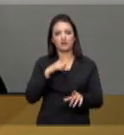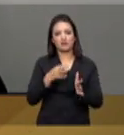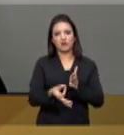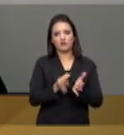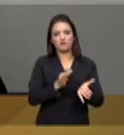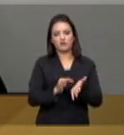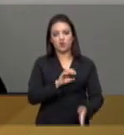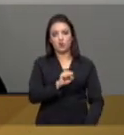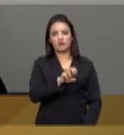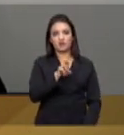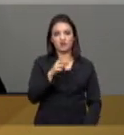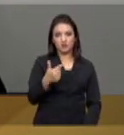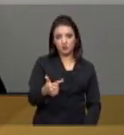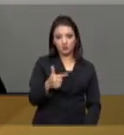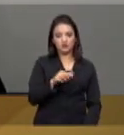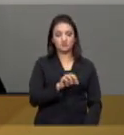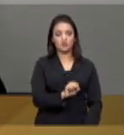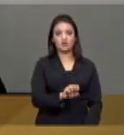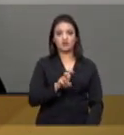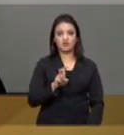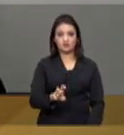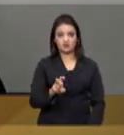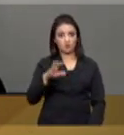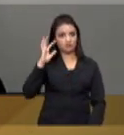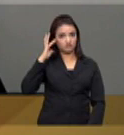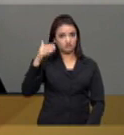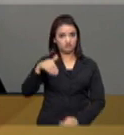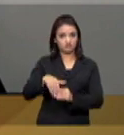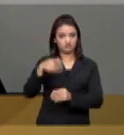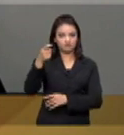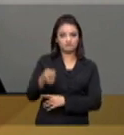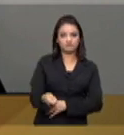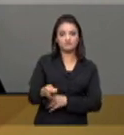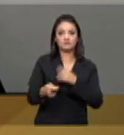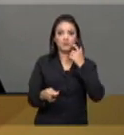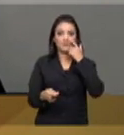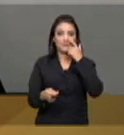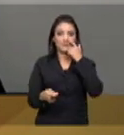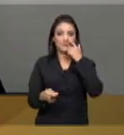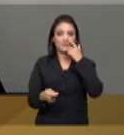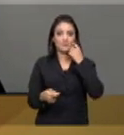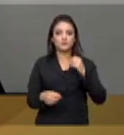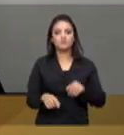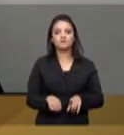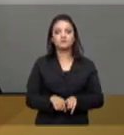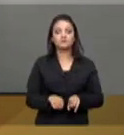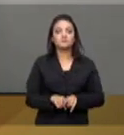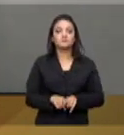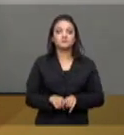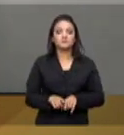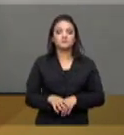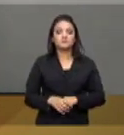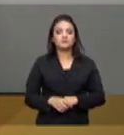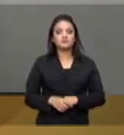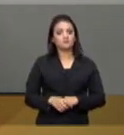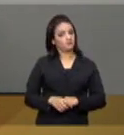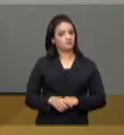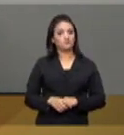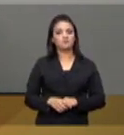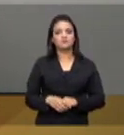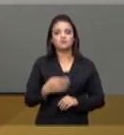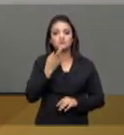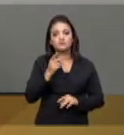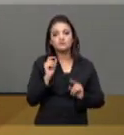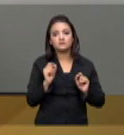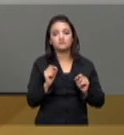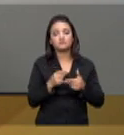82 e 85 do acórdão. E ainda menciono, senhor presidente, de se realçar como realce a advertência feita